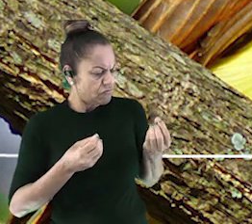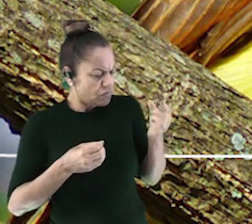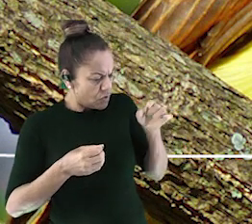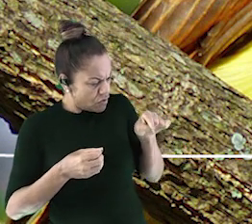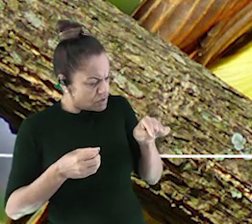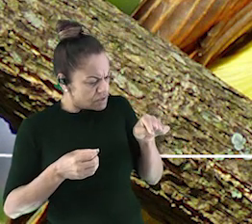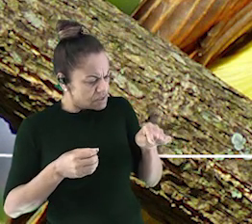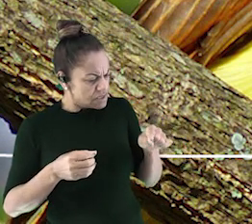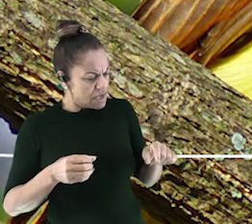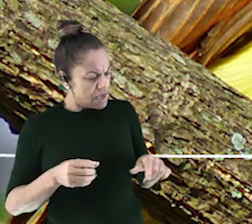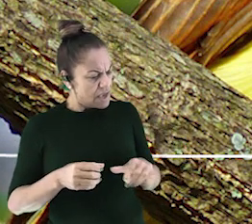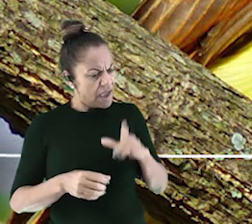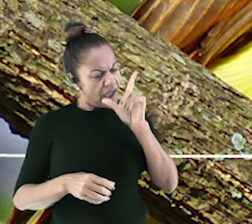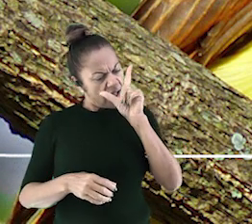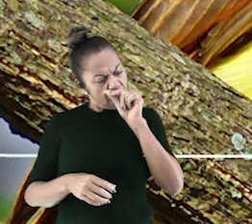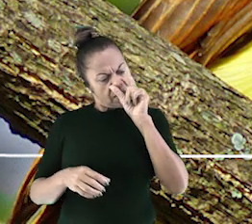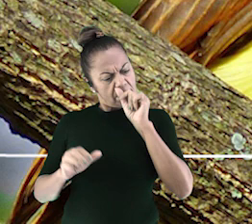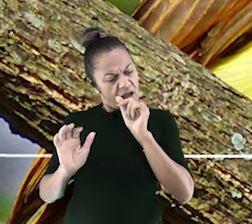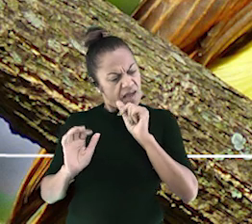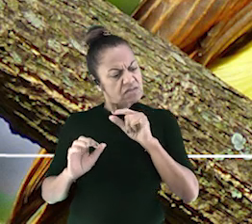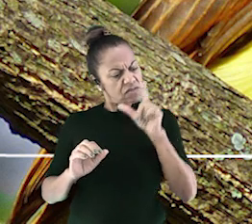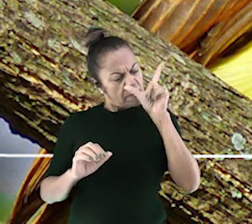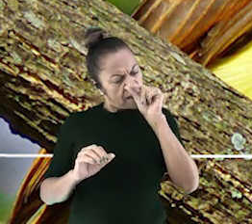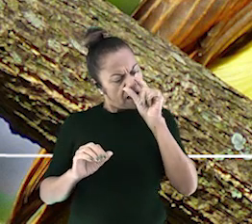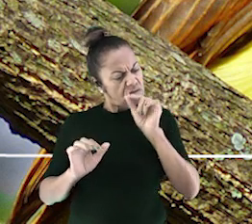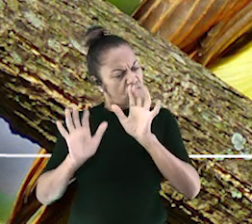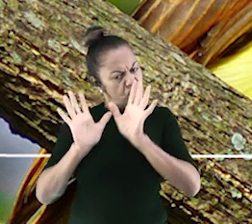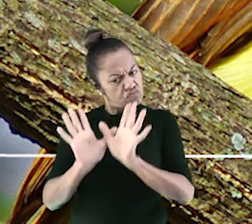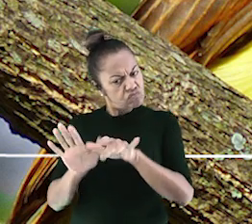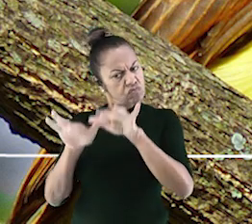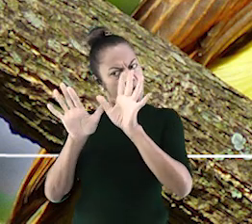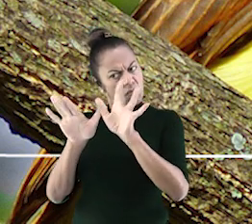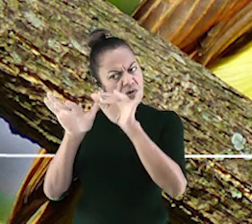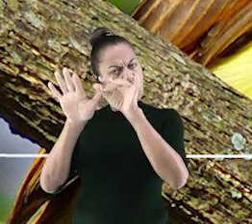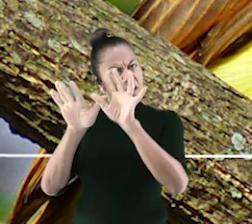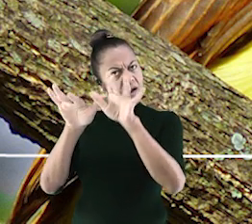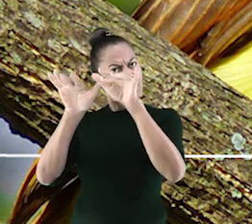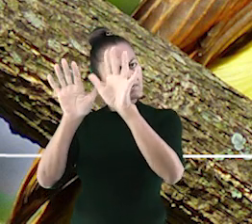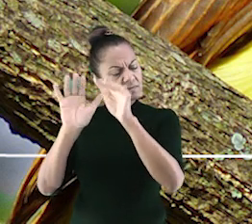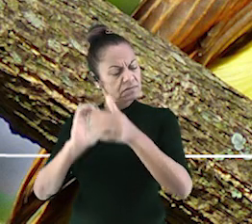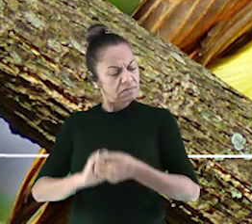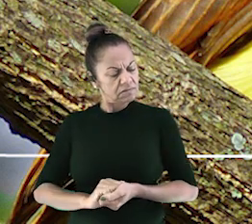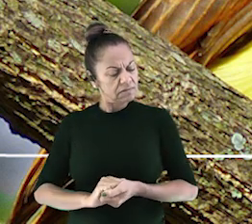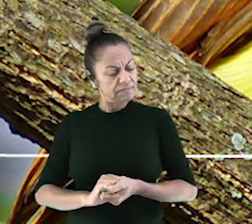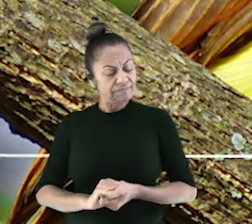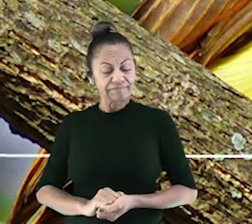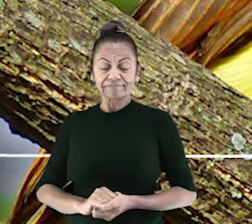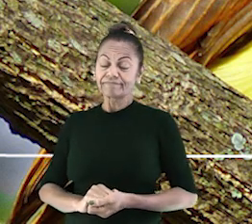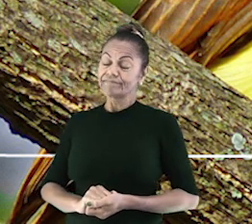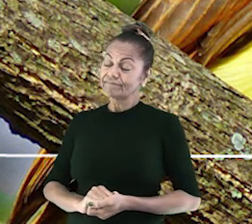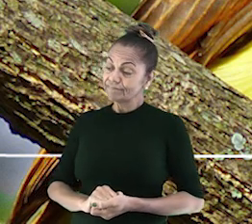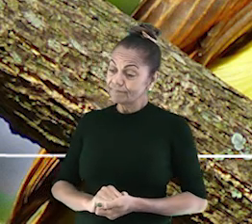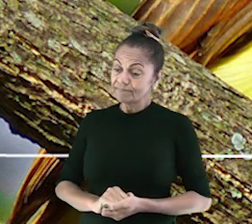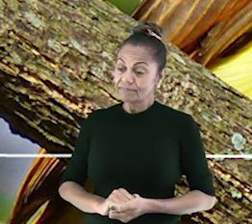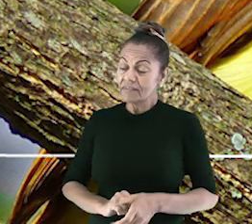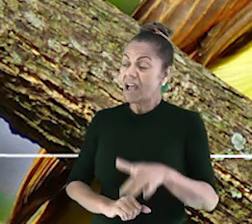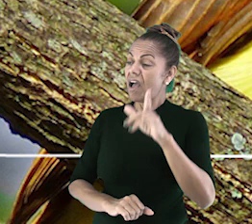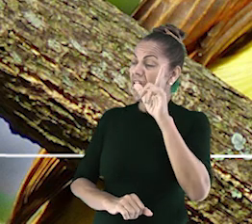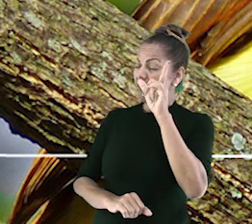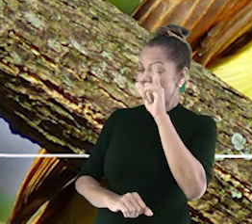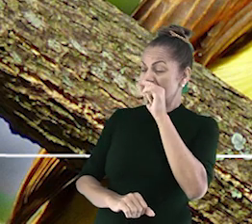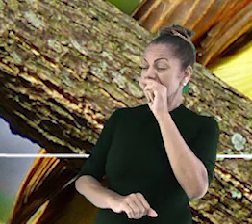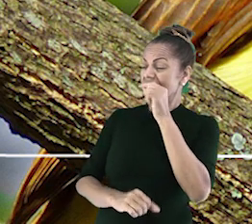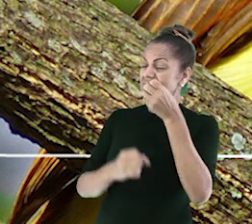é possível? Você é um pássaro e pássaros voam. E o passarinho